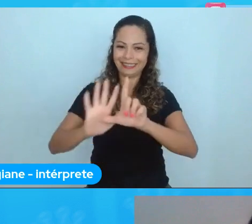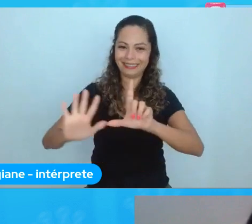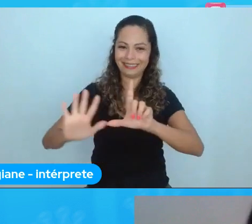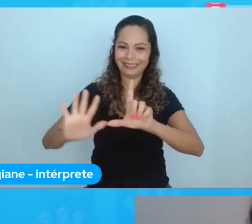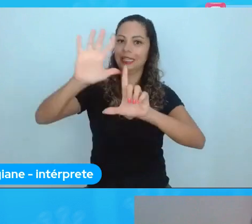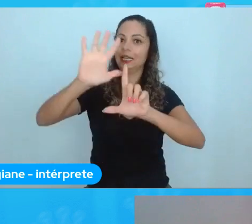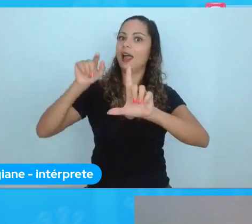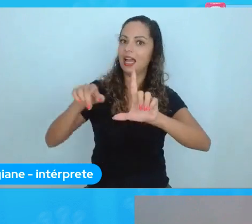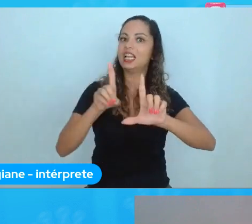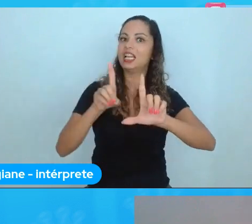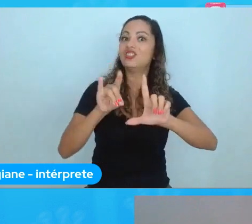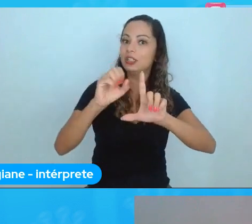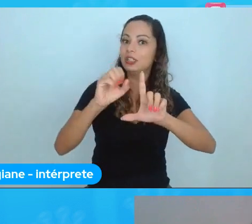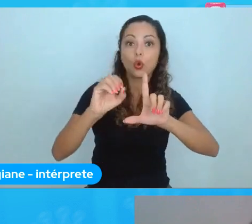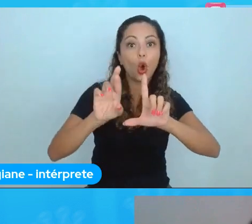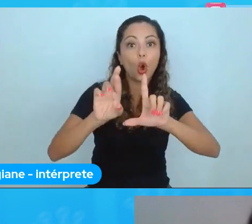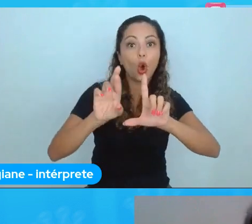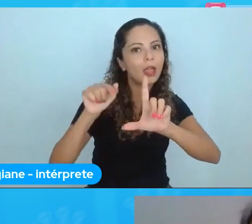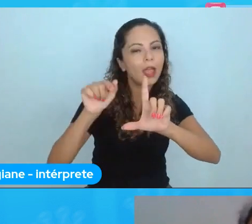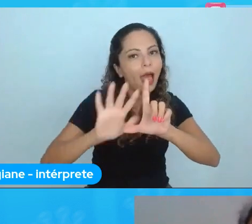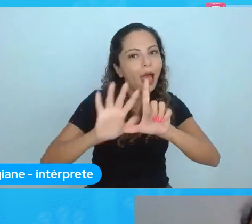muito massa. Então,